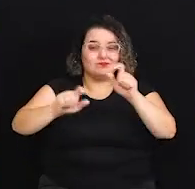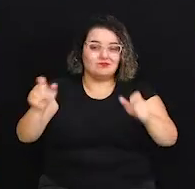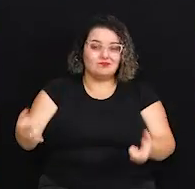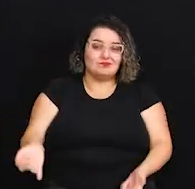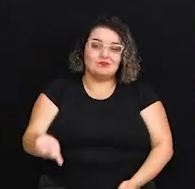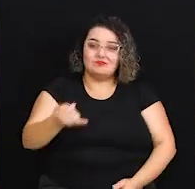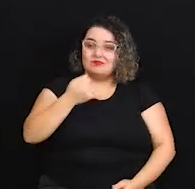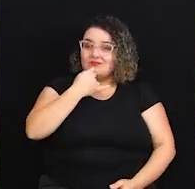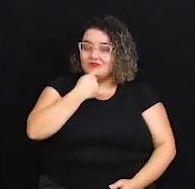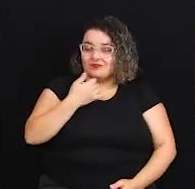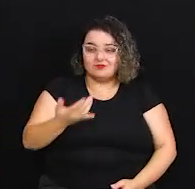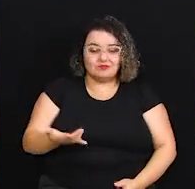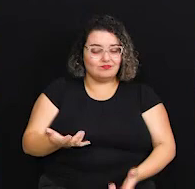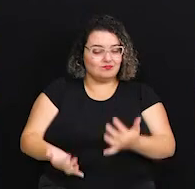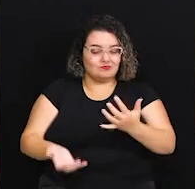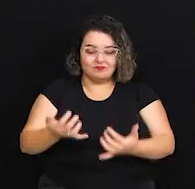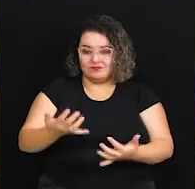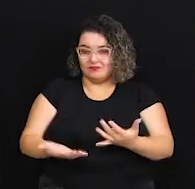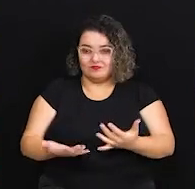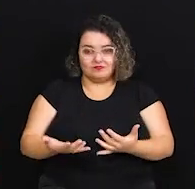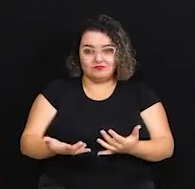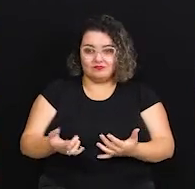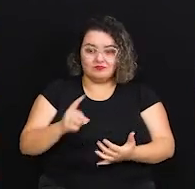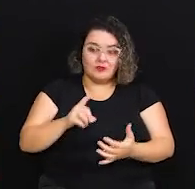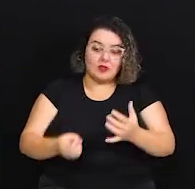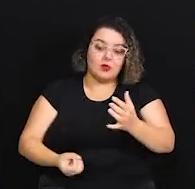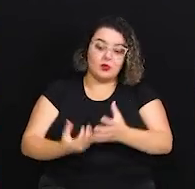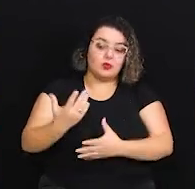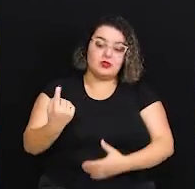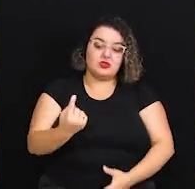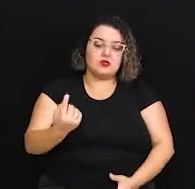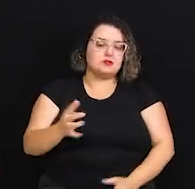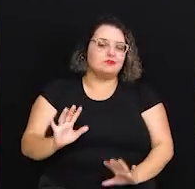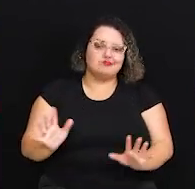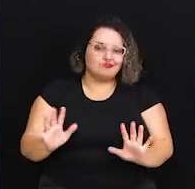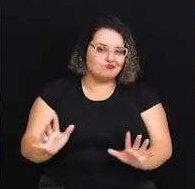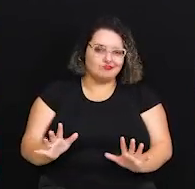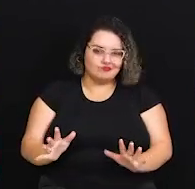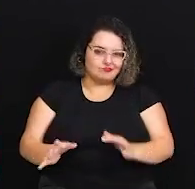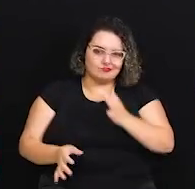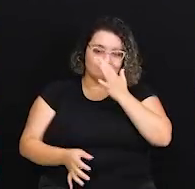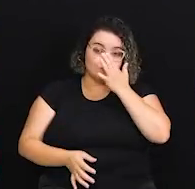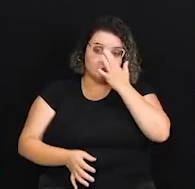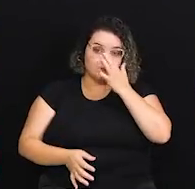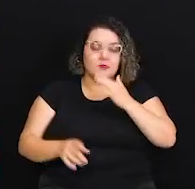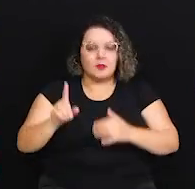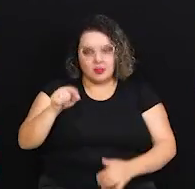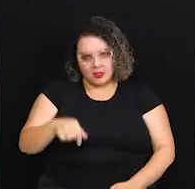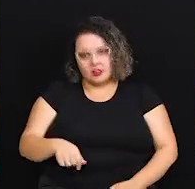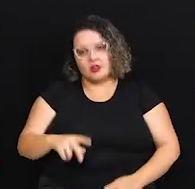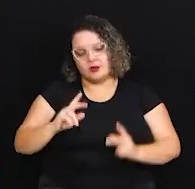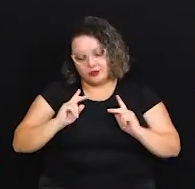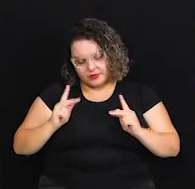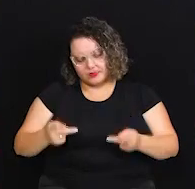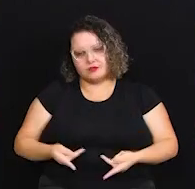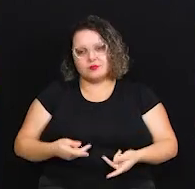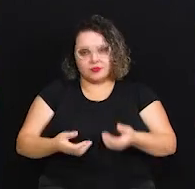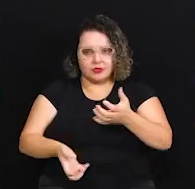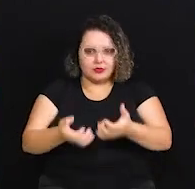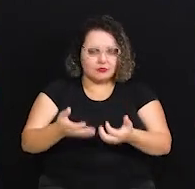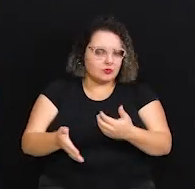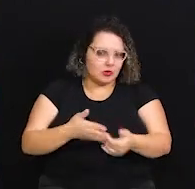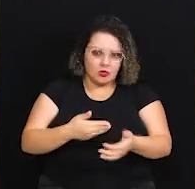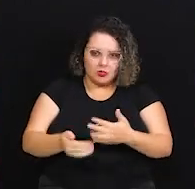o fogo dificilmente nasce sozinho ali, né? A maior causa dele é o ser humano estar ali colocando fogo por